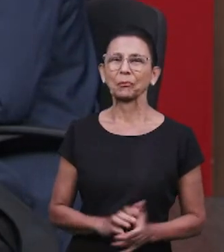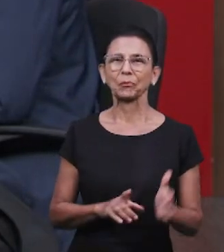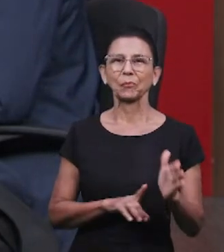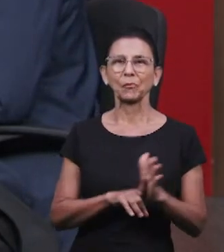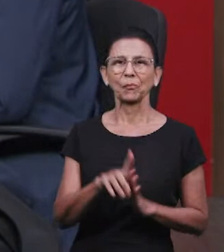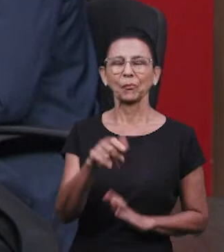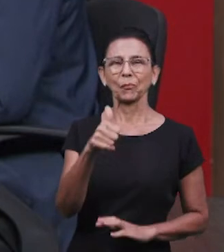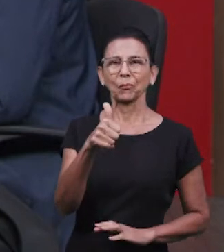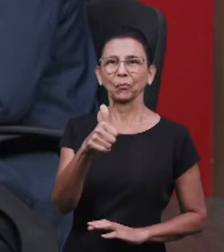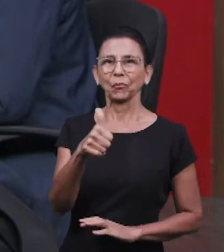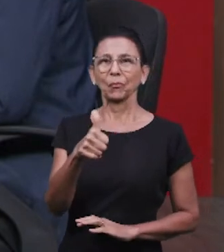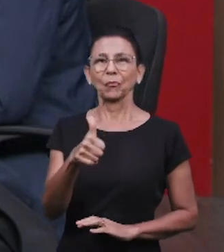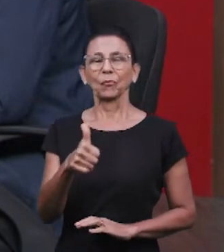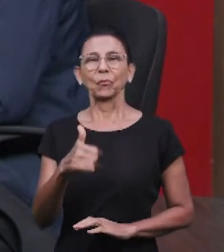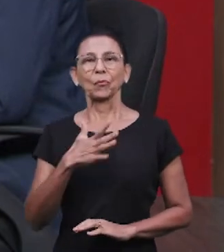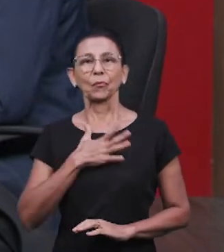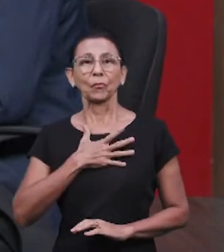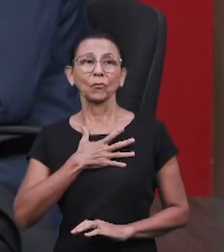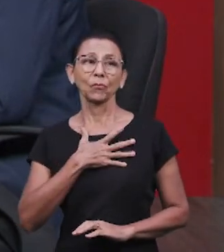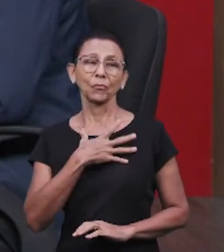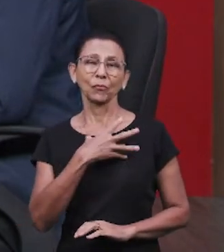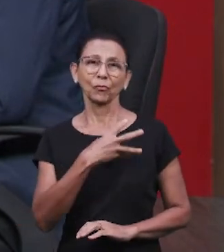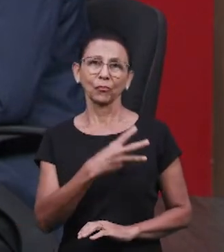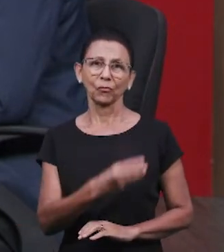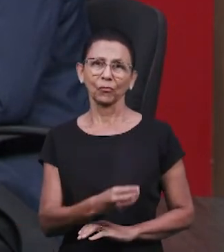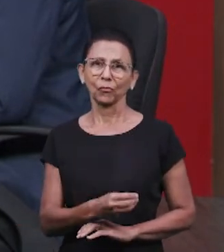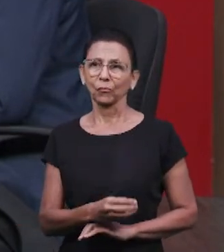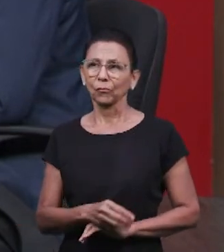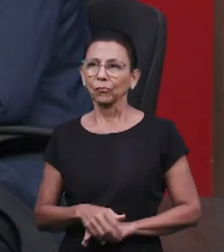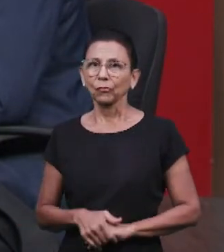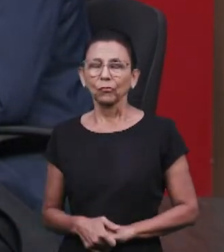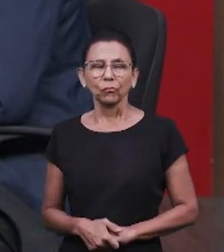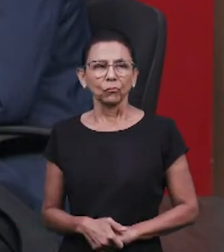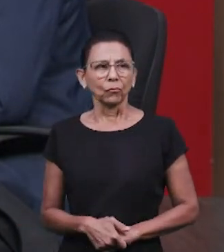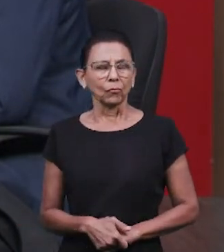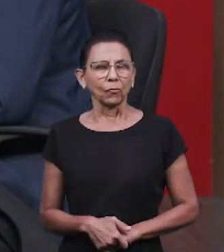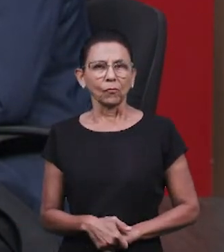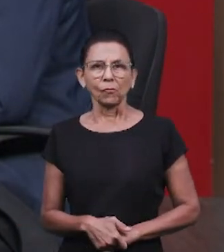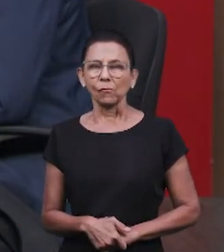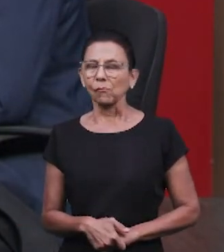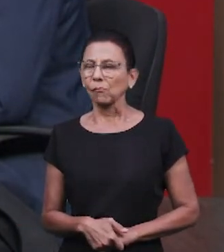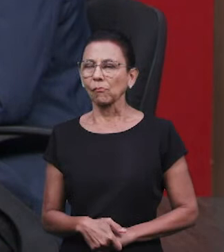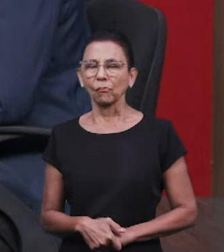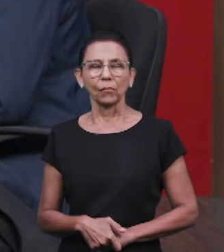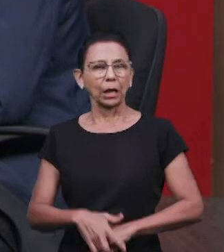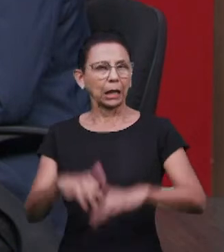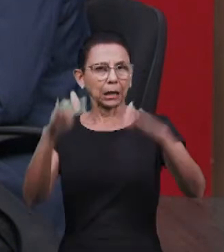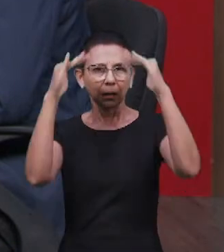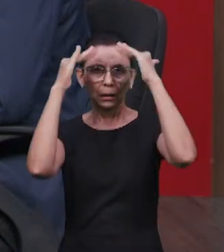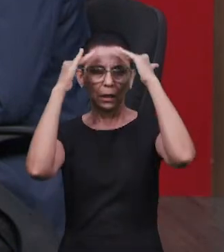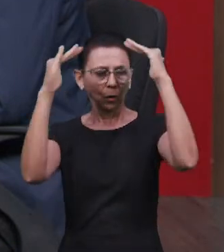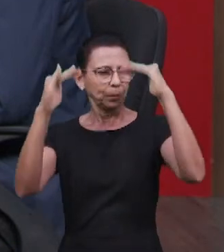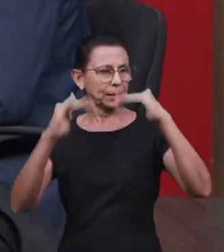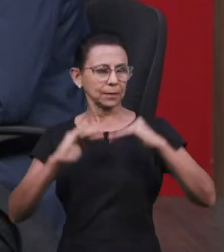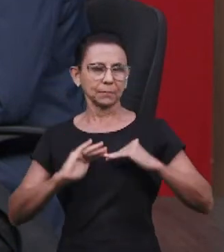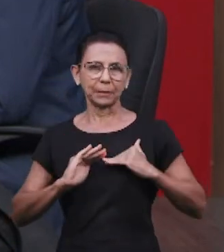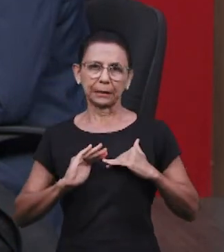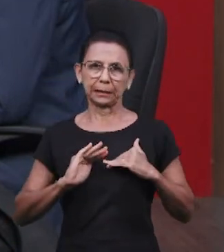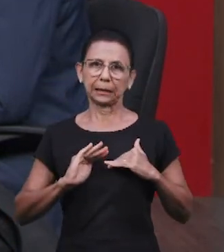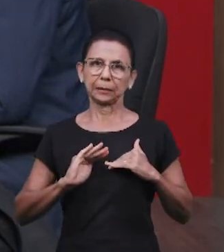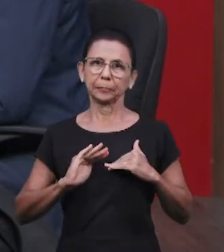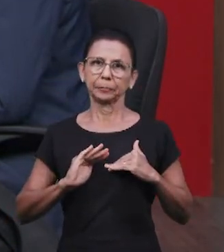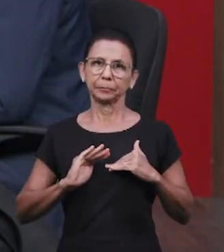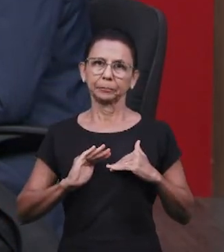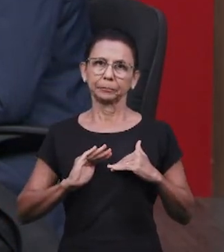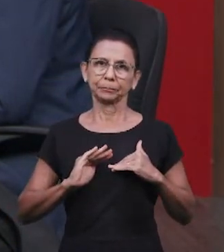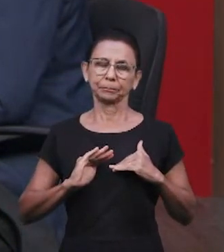Vamos lá. A primeira pergunta é a seguinte: meu filho não respeita a minha autoridade. O que é que eu